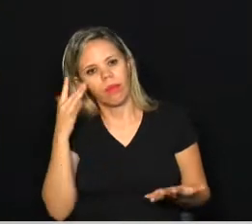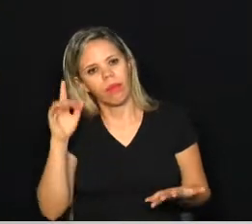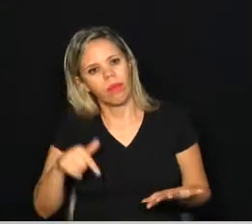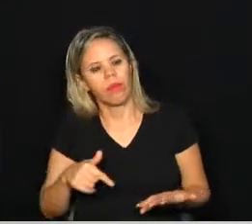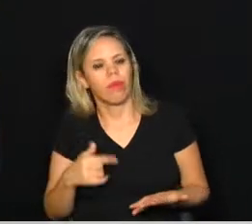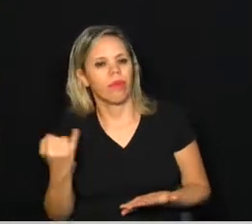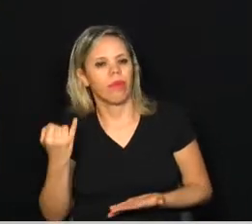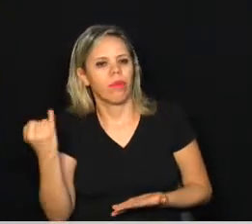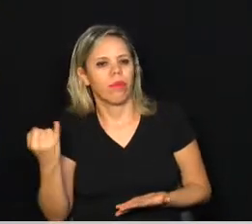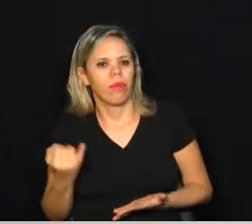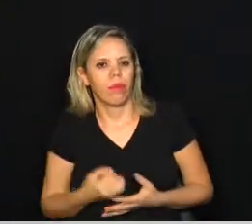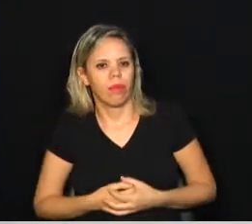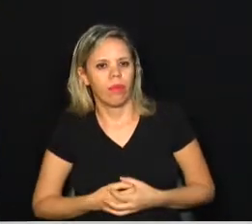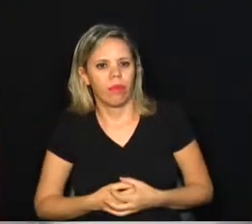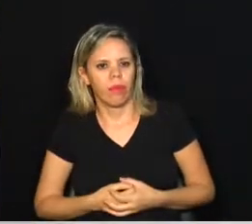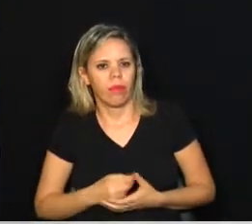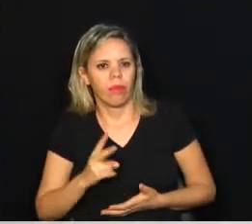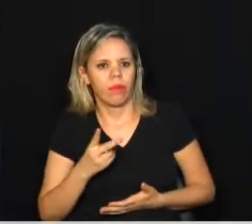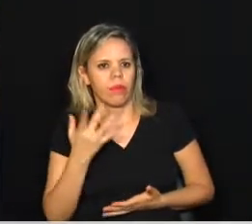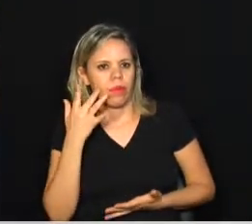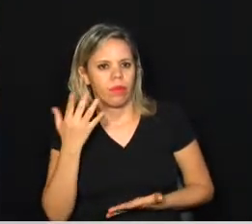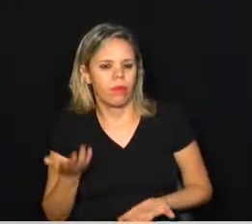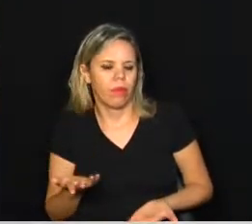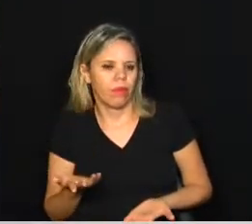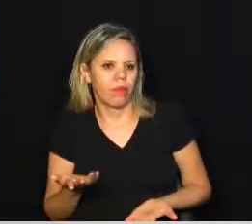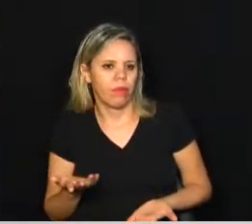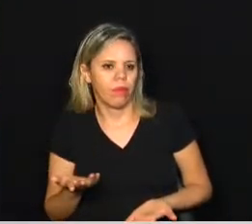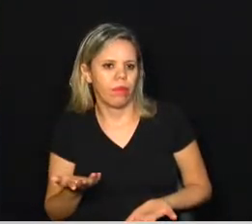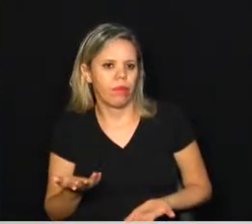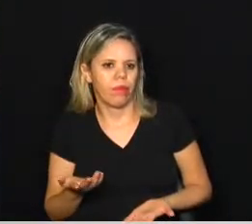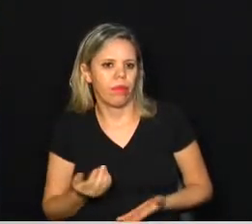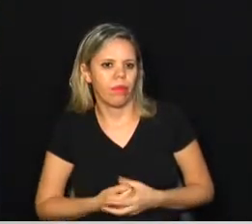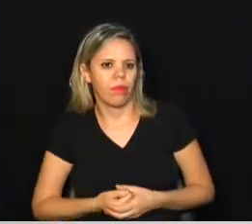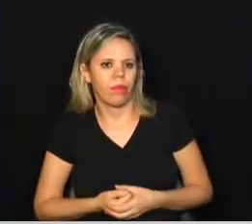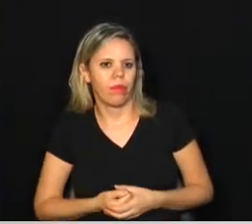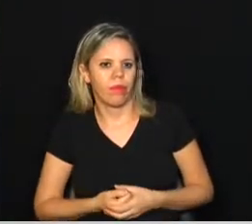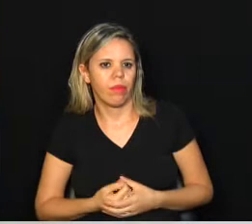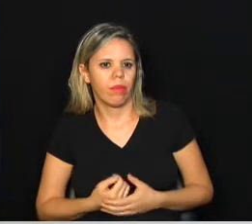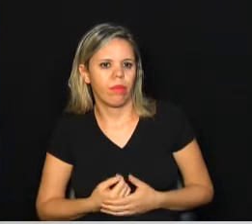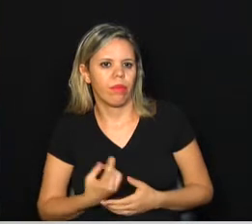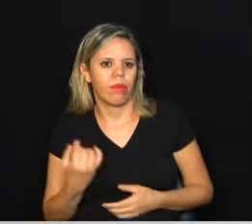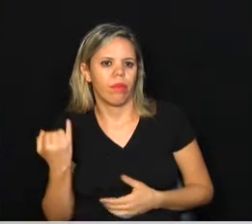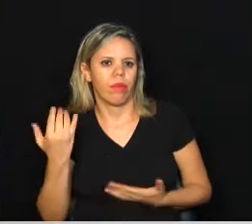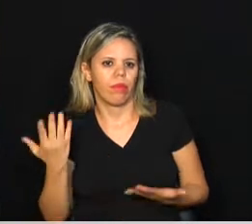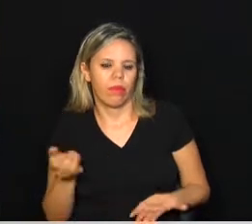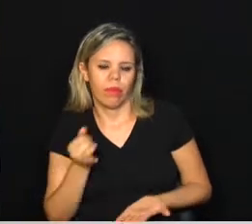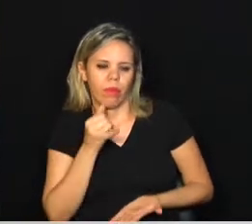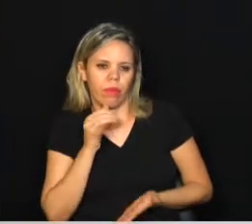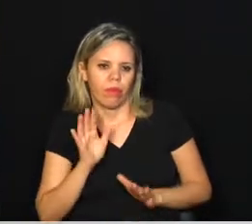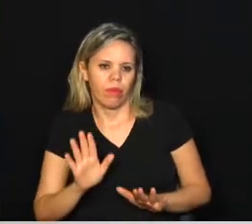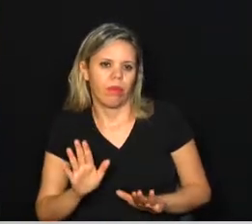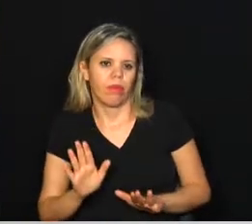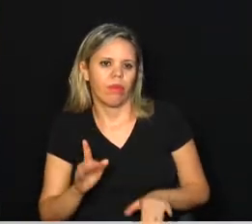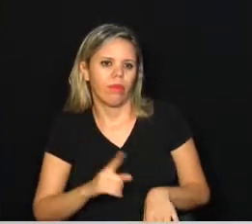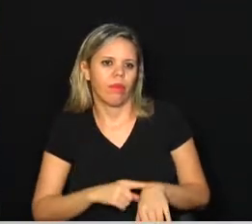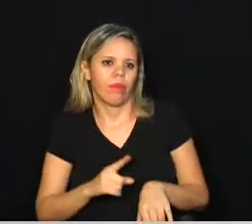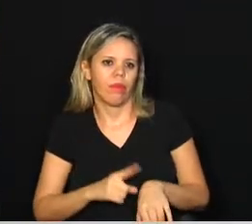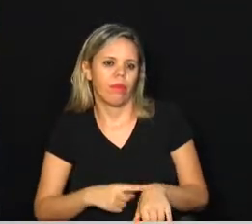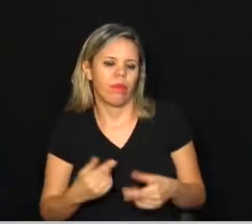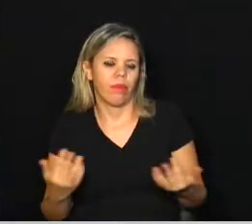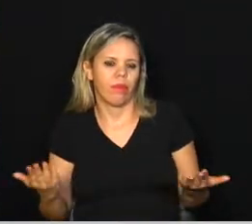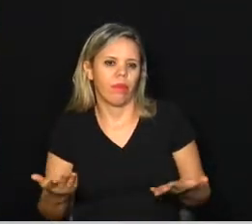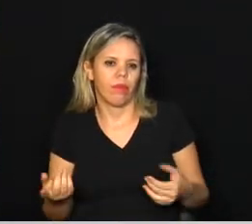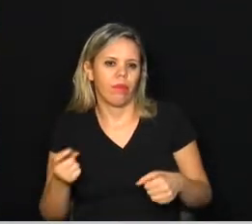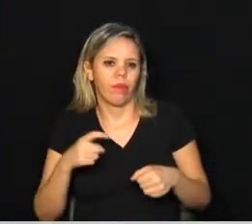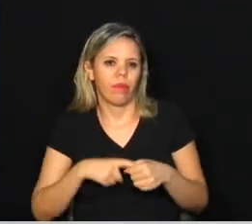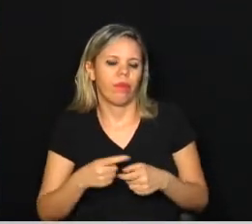tão importante? Eu sempre considerei isso uma matéria extremamente relevante. Mas, num momento como esse, de